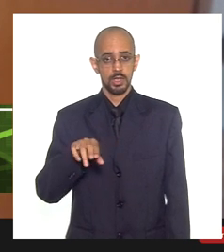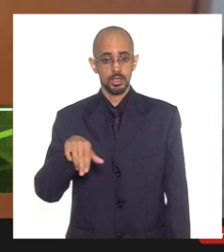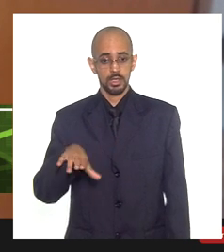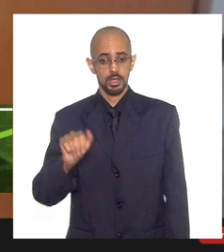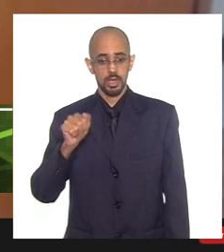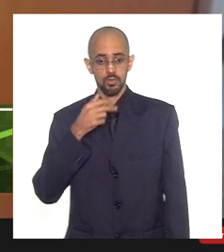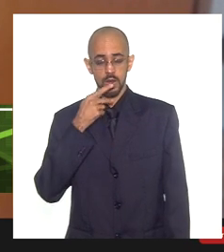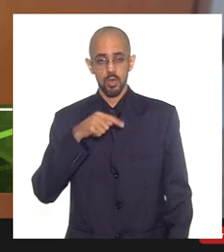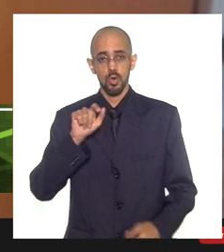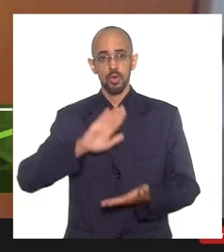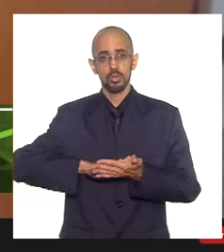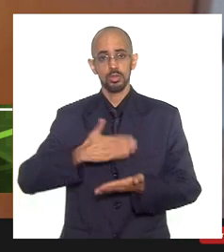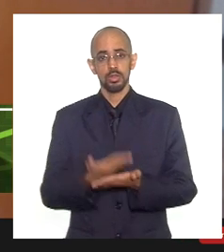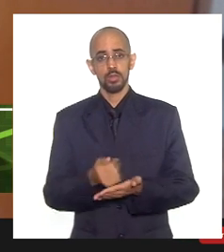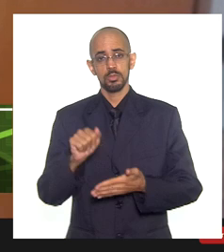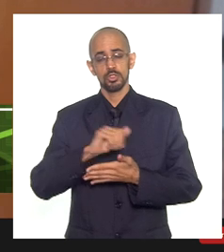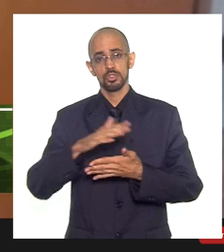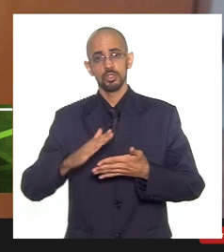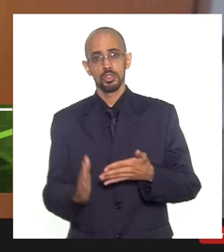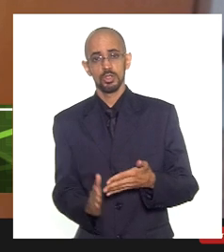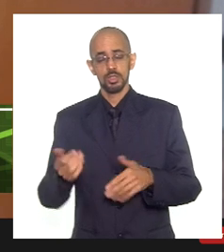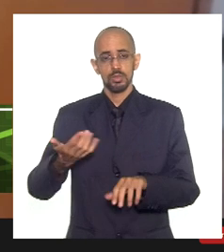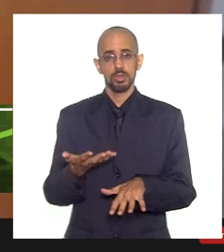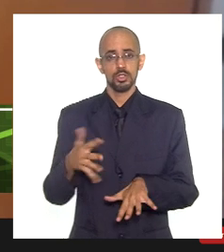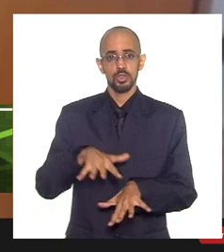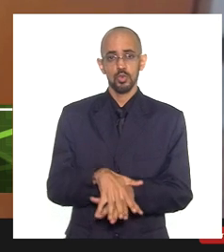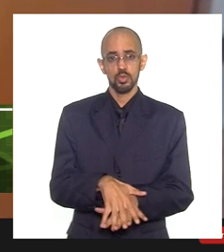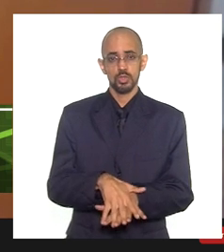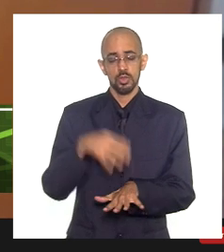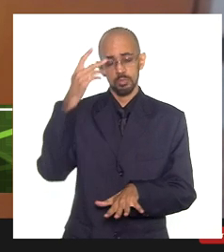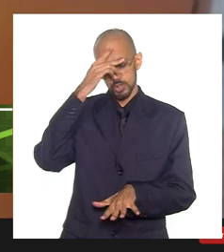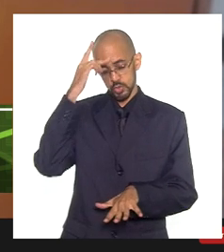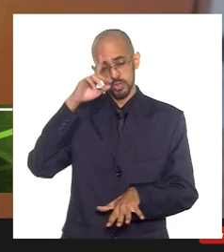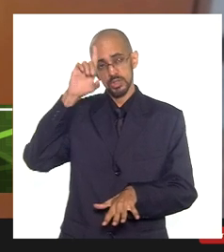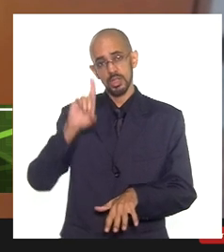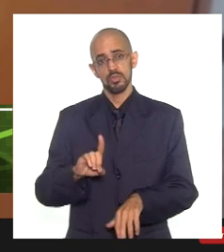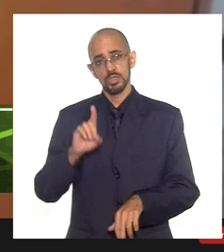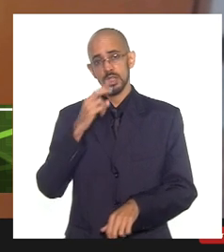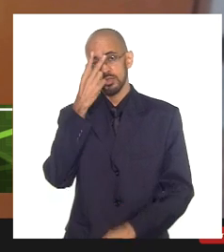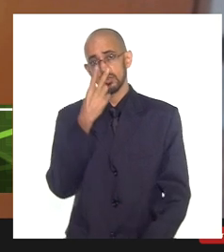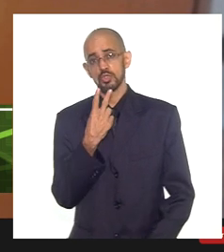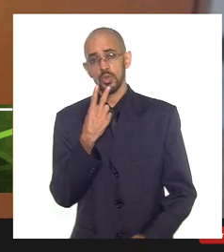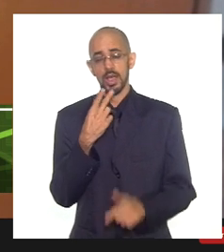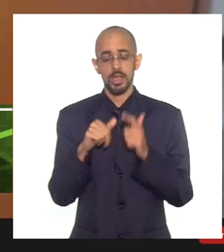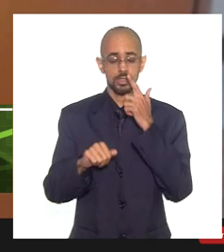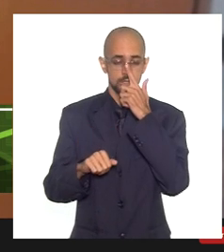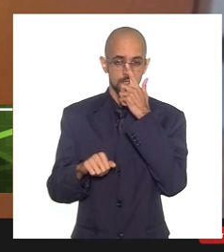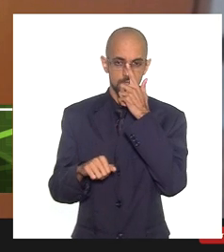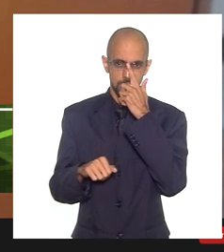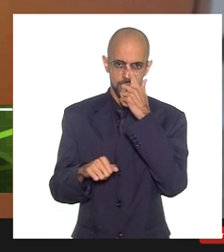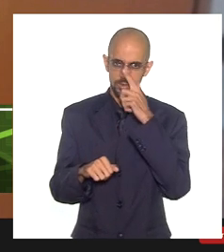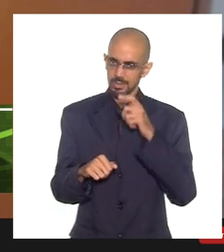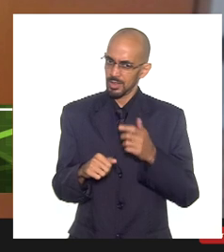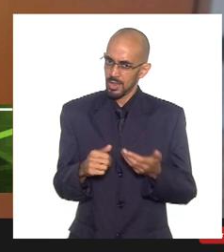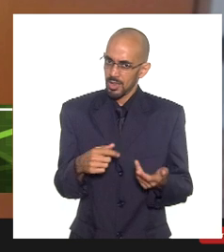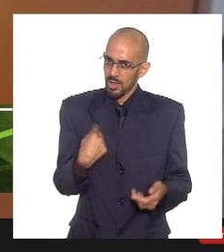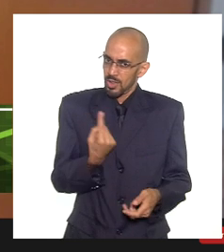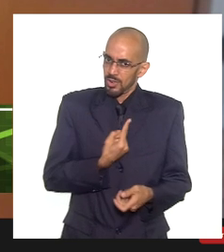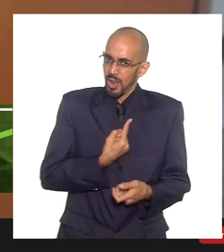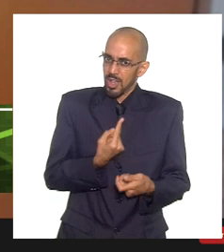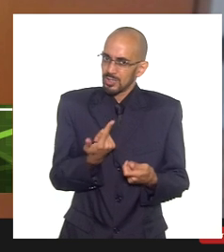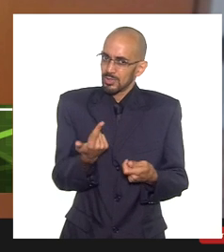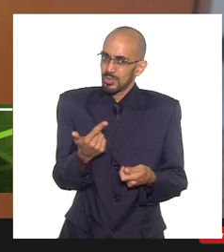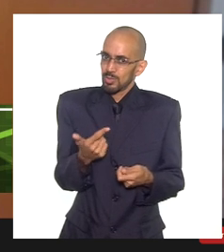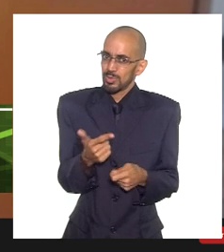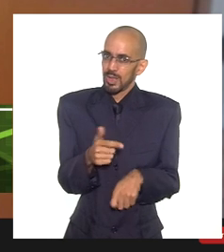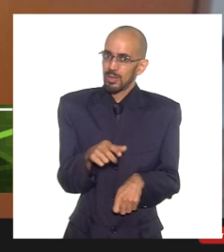libras inclusão dos deficientes visuais nós não temos vacância para esses